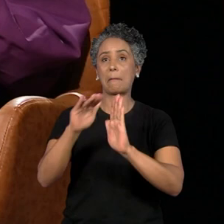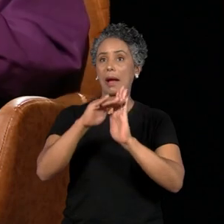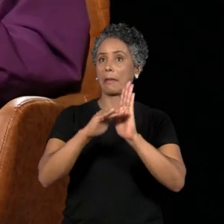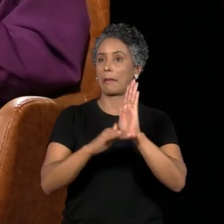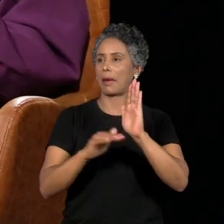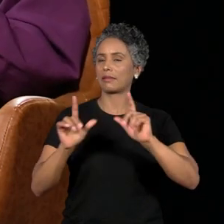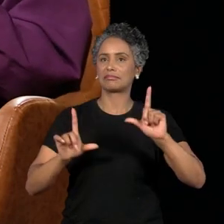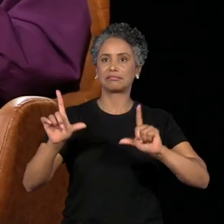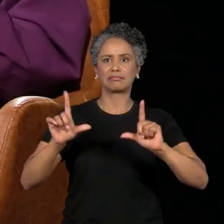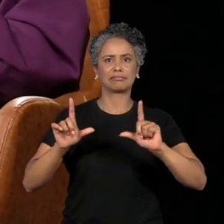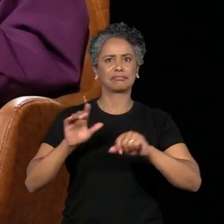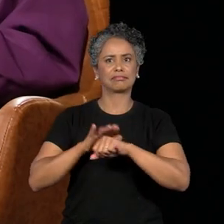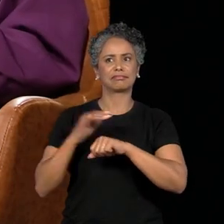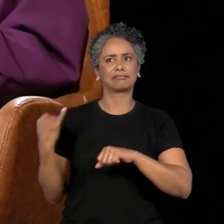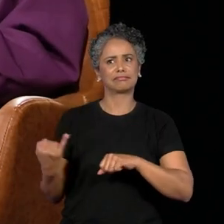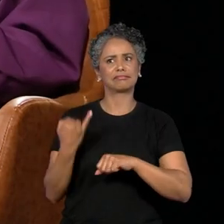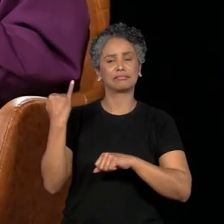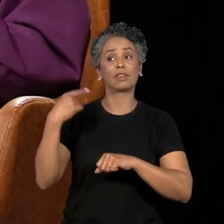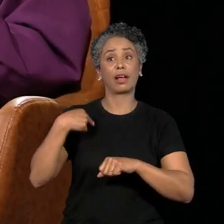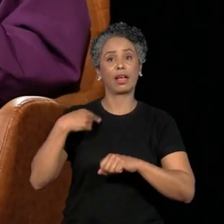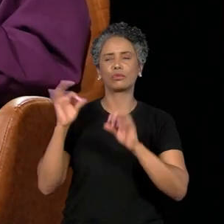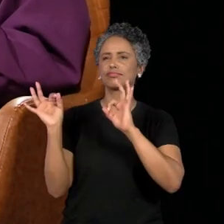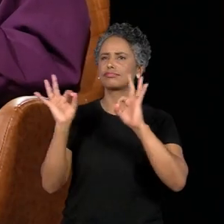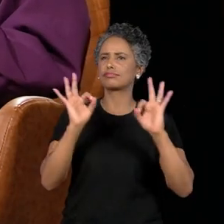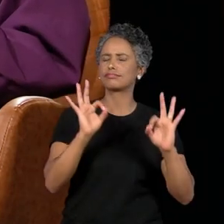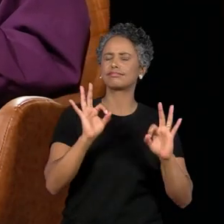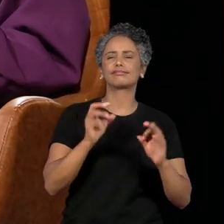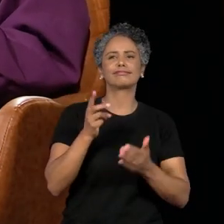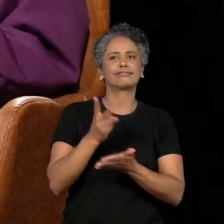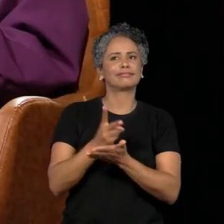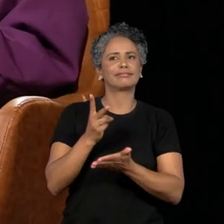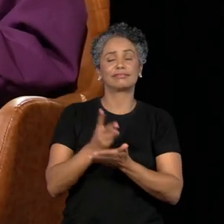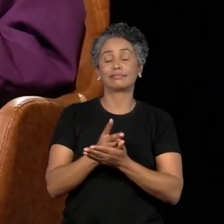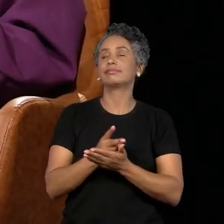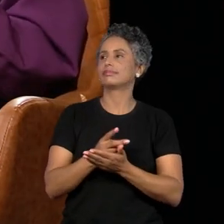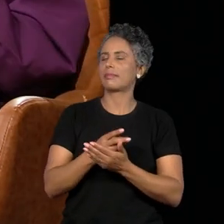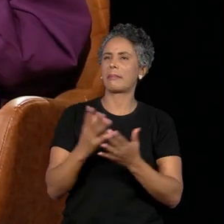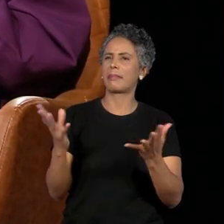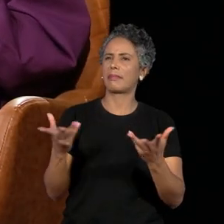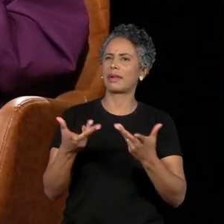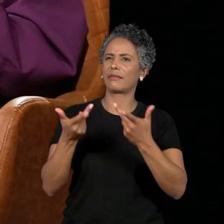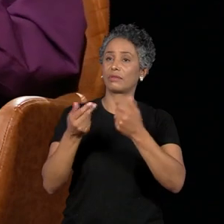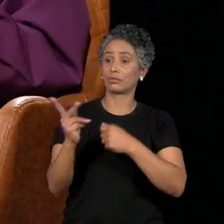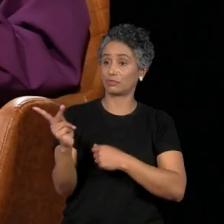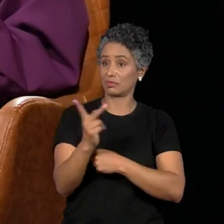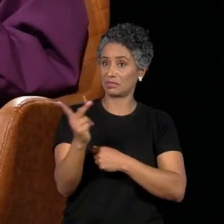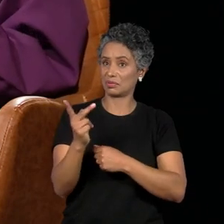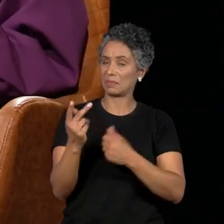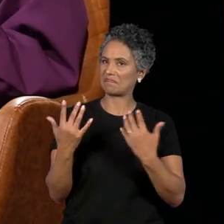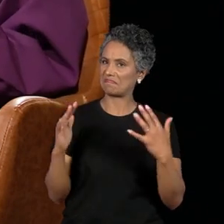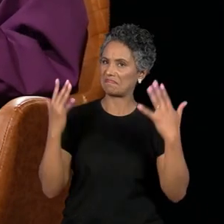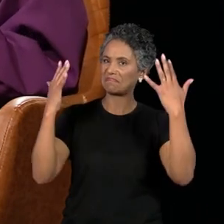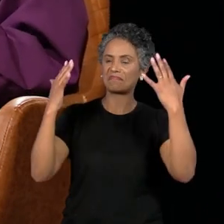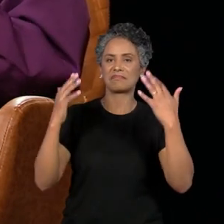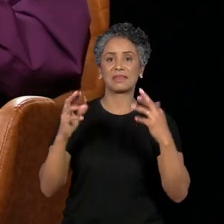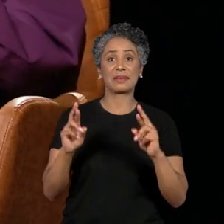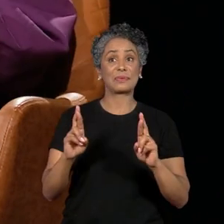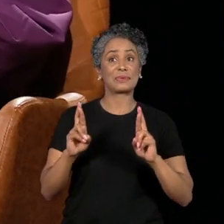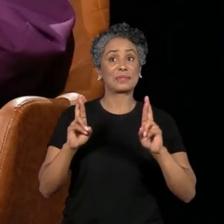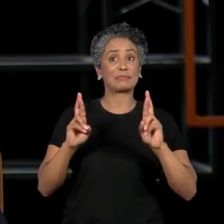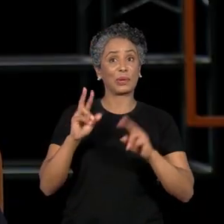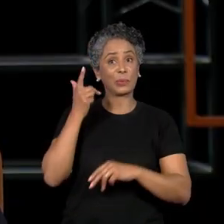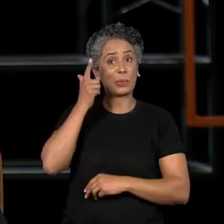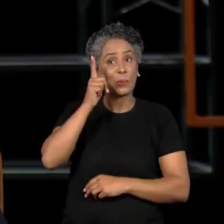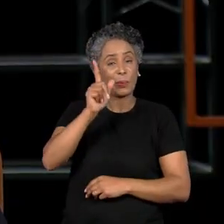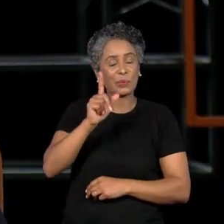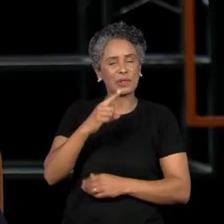eu assisto, acho fantástico, vocês estão de parabéns, e espero que eu esteja à altura do programa. Vou contar